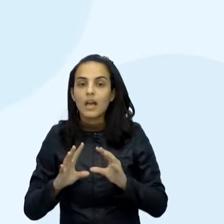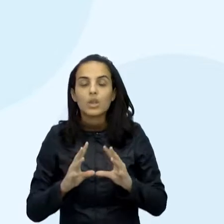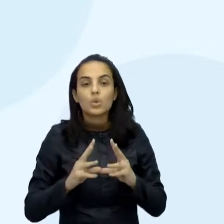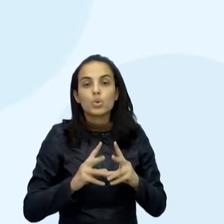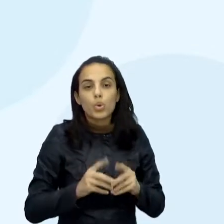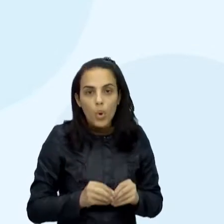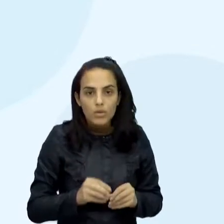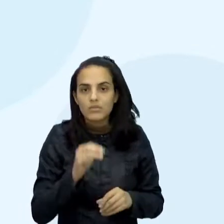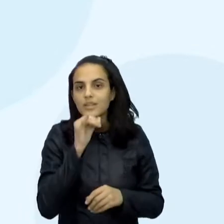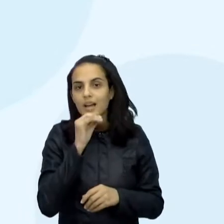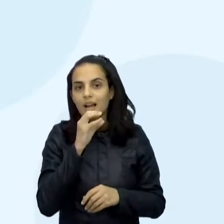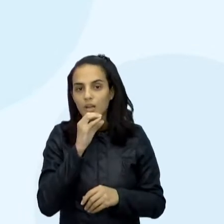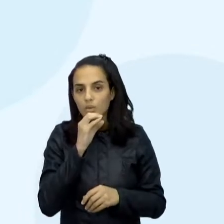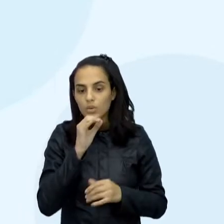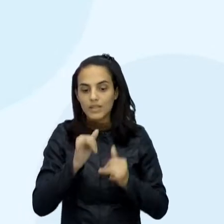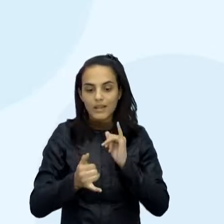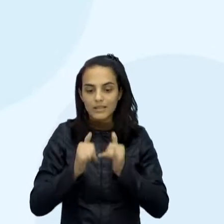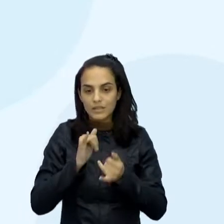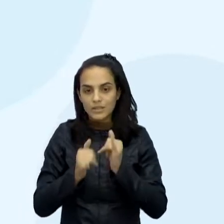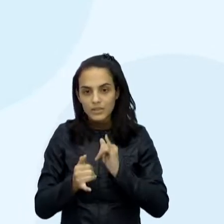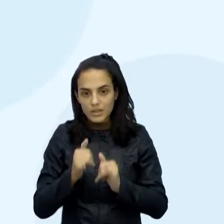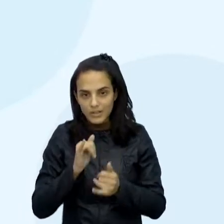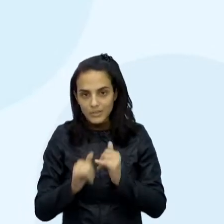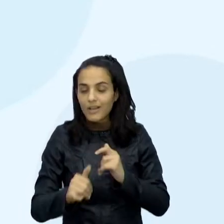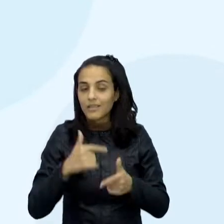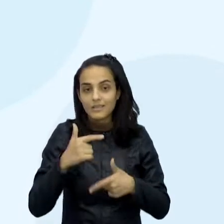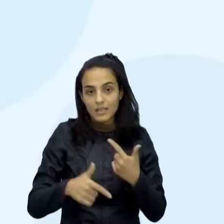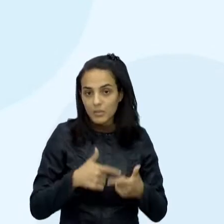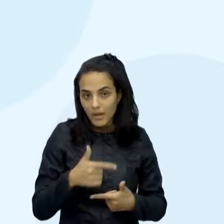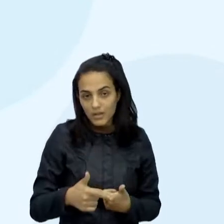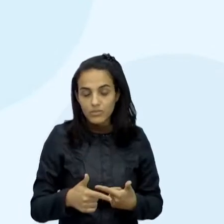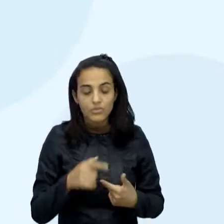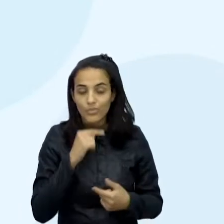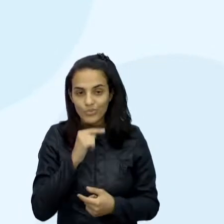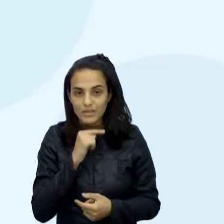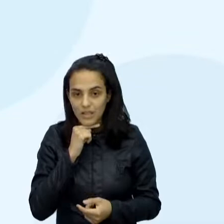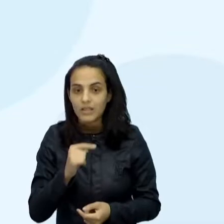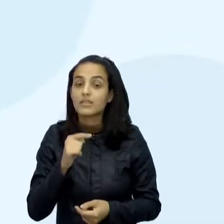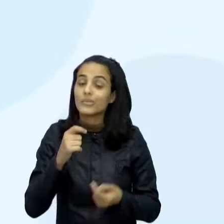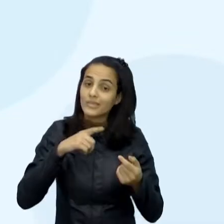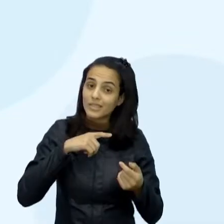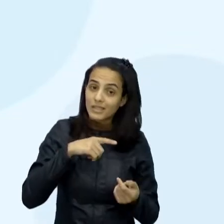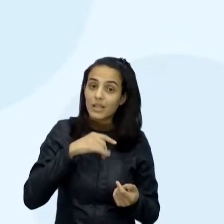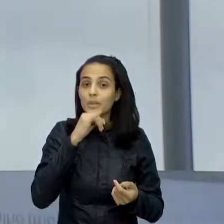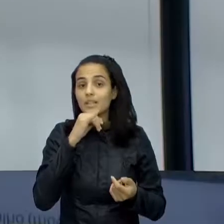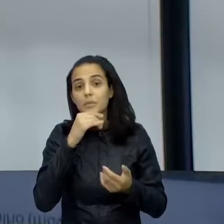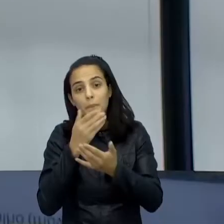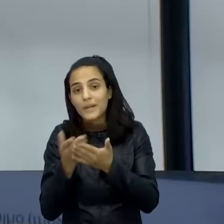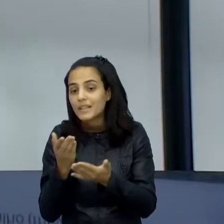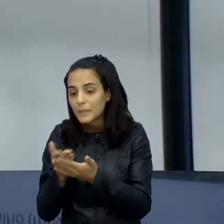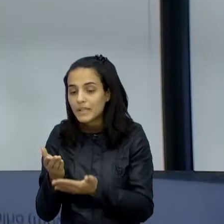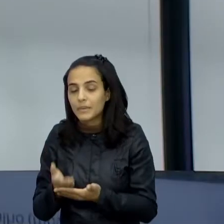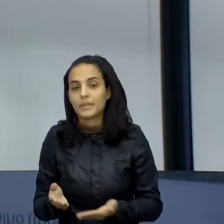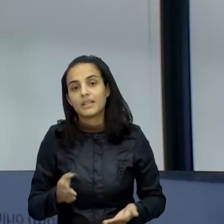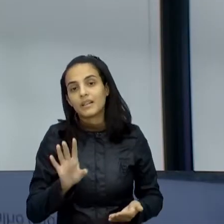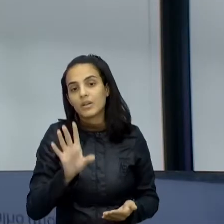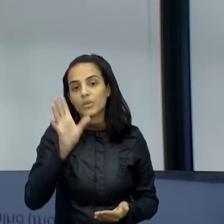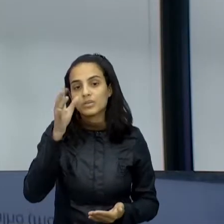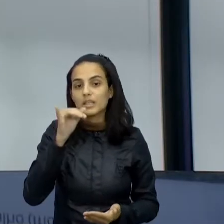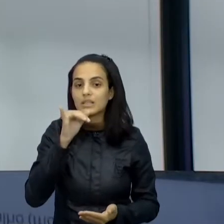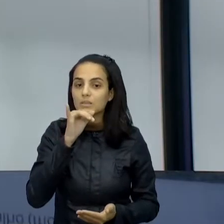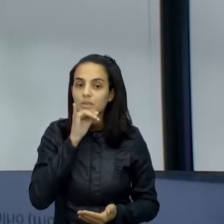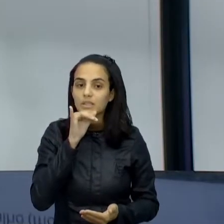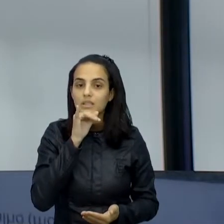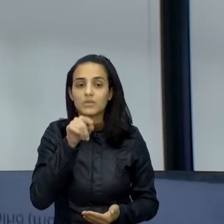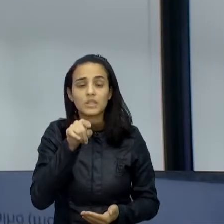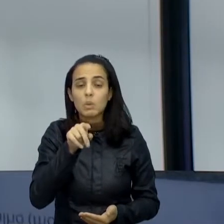o calor, a energia que ela recebe em trabalho útil. Então, existem várias perdas que acontecem naturalmente. Você nunca